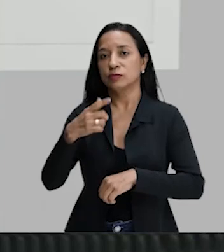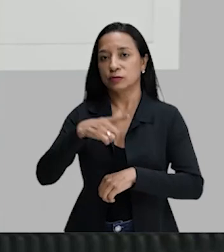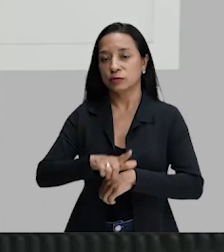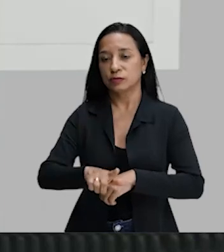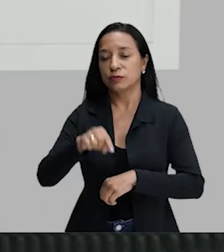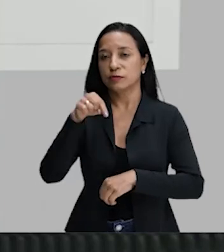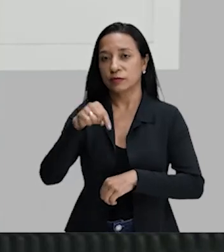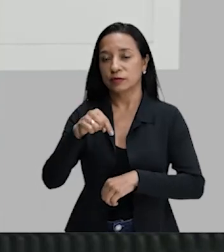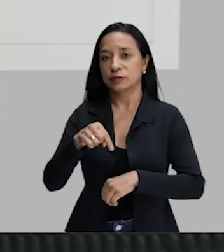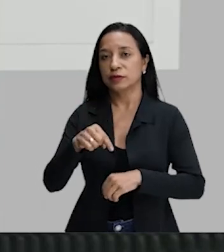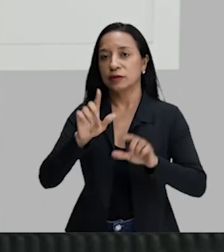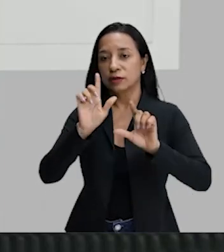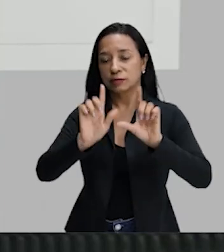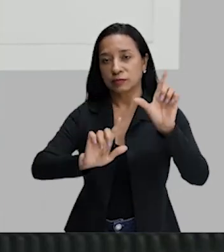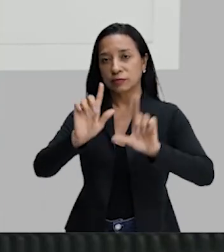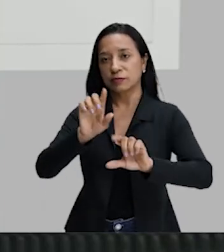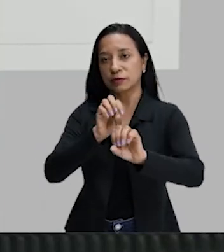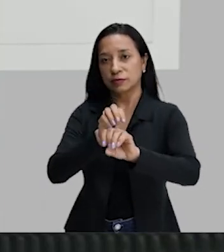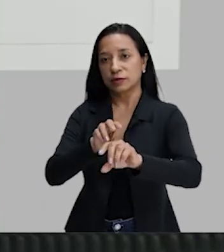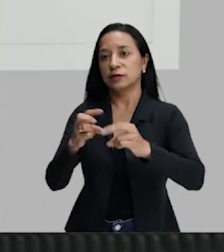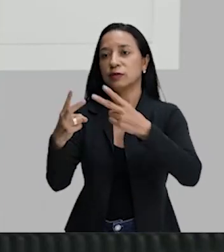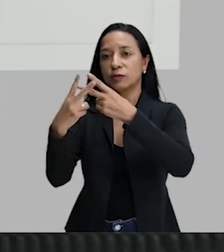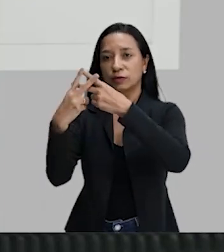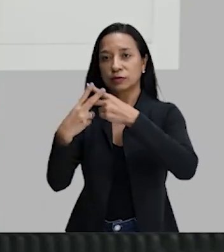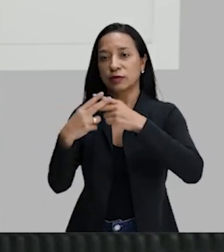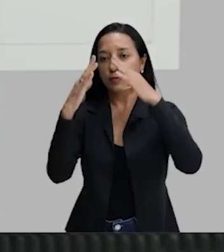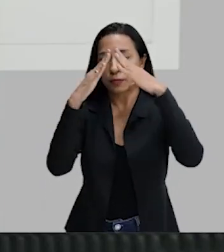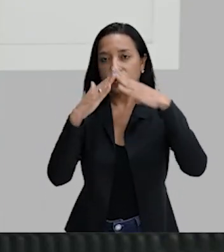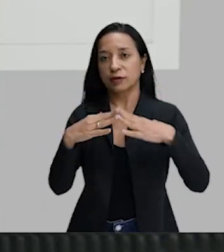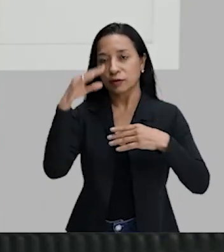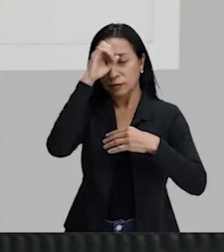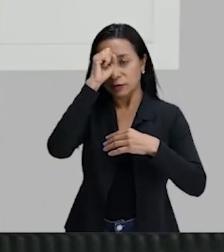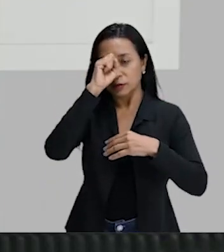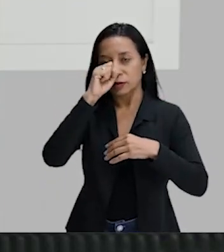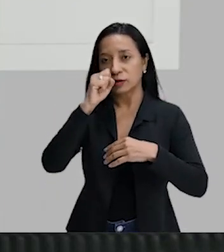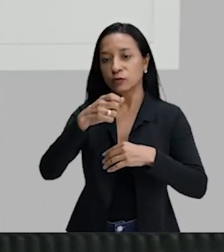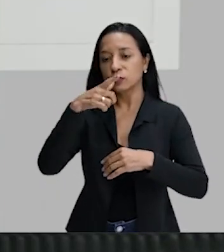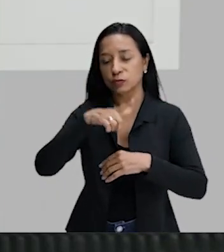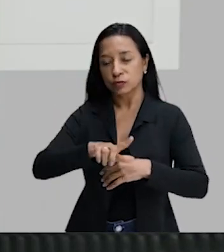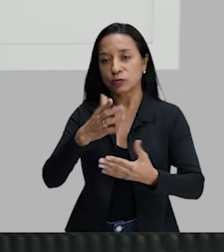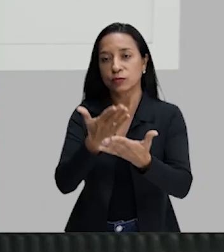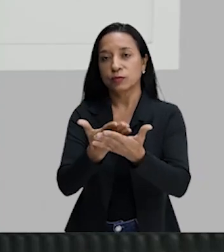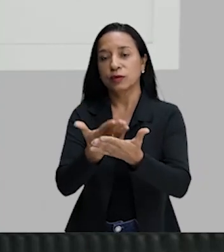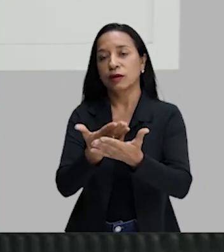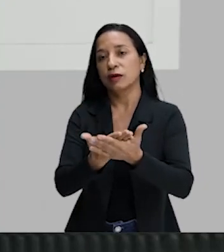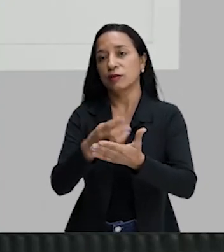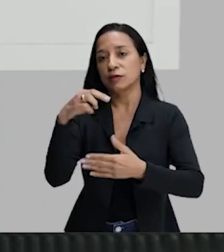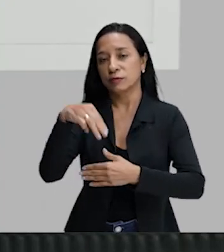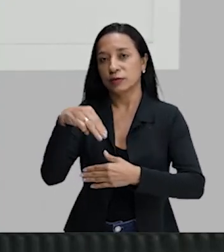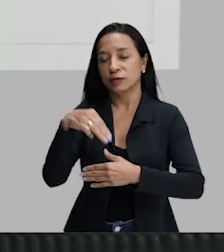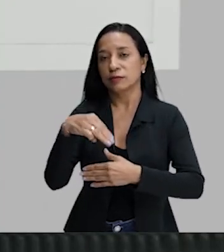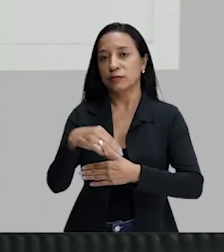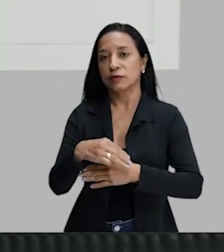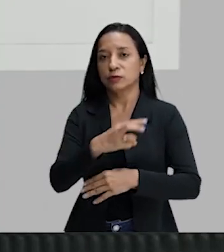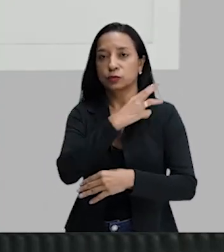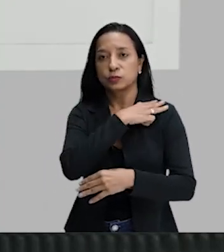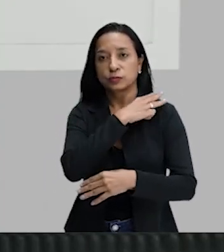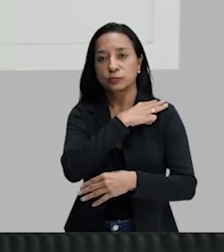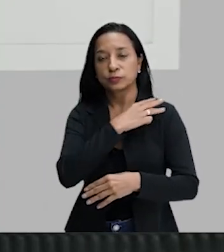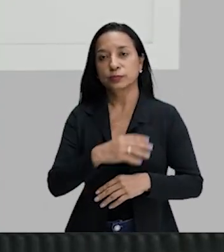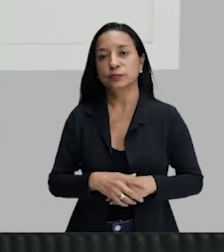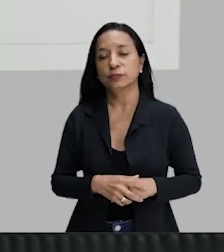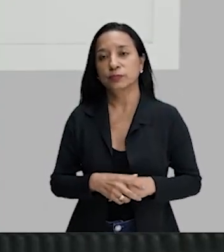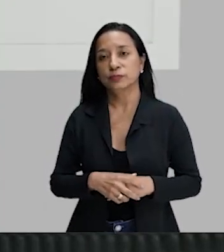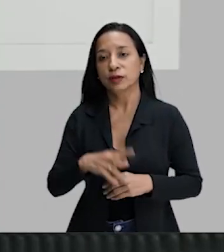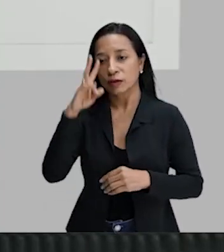Educação, no programa Hashtag Fique em Casa Aprendendo, para mais uma aula de matemática para os nossos alunos da terceira série do ensino médio. Lembrando